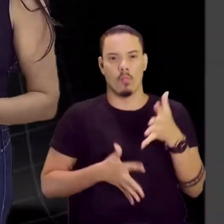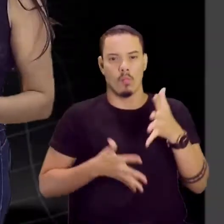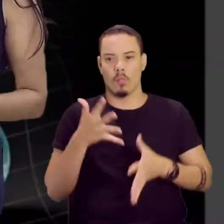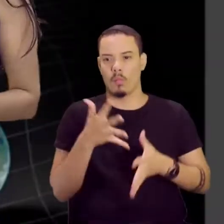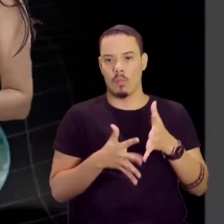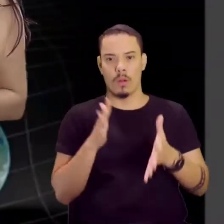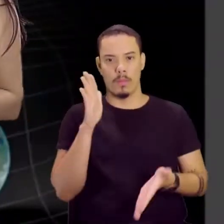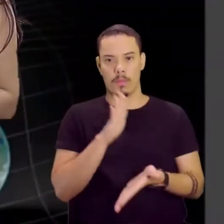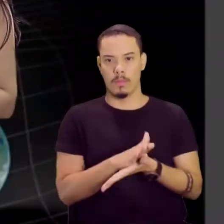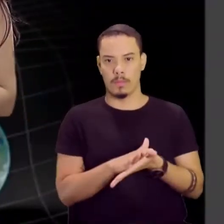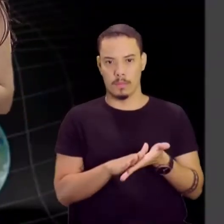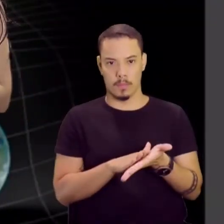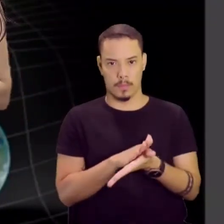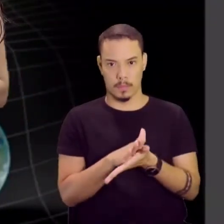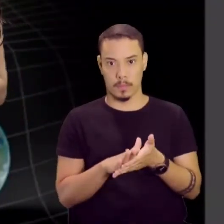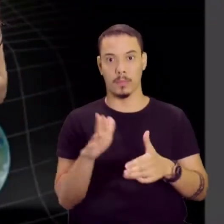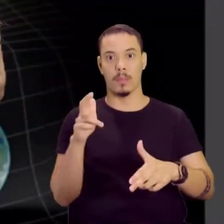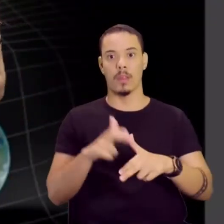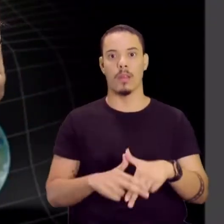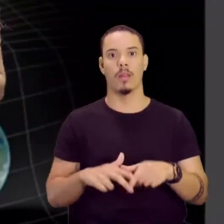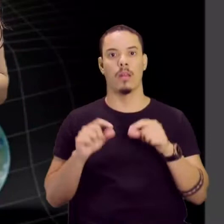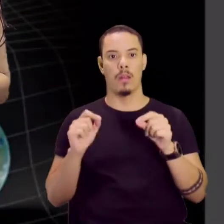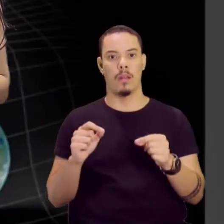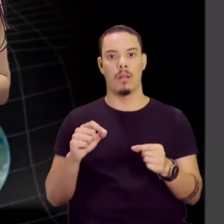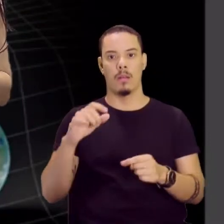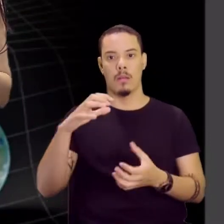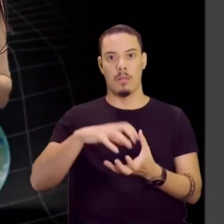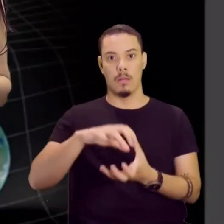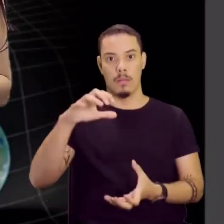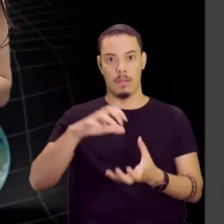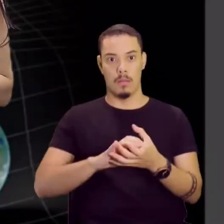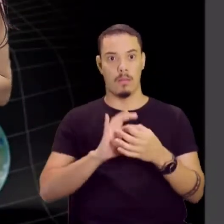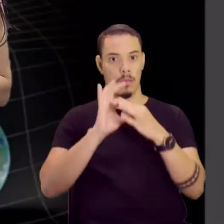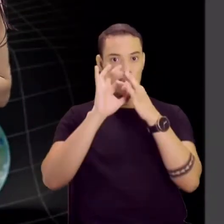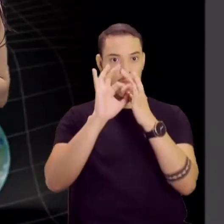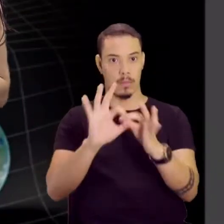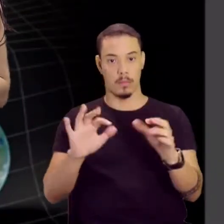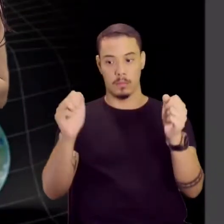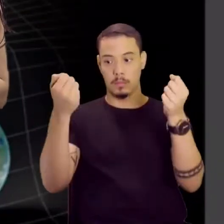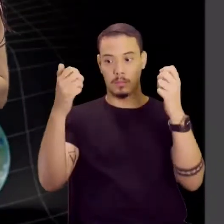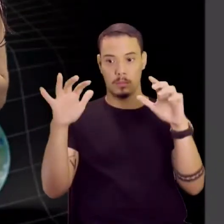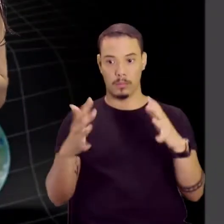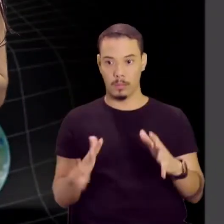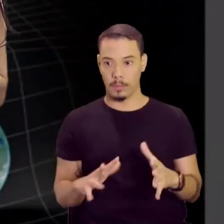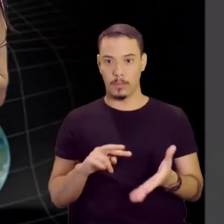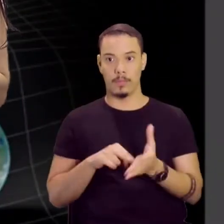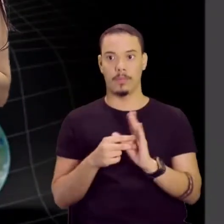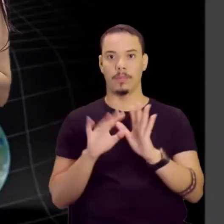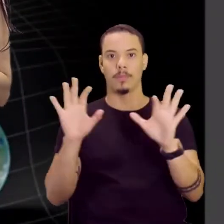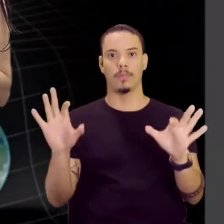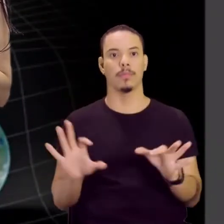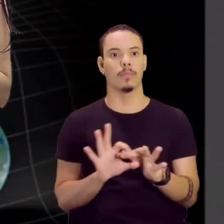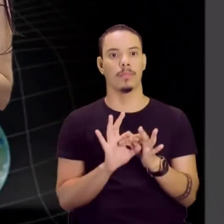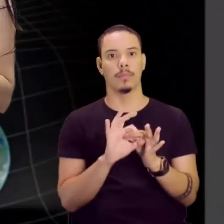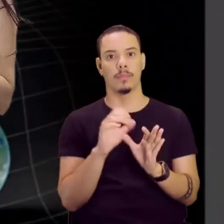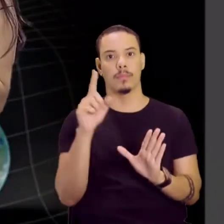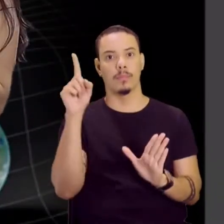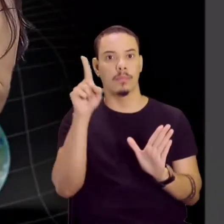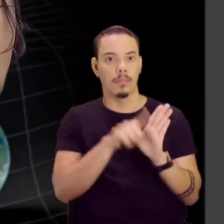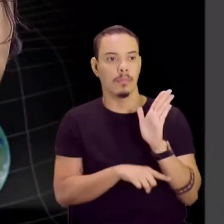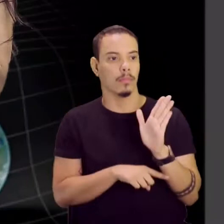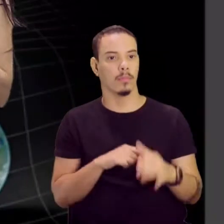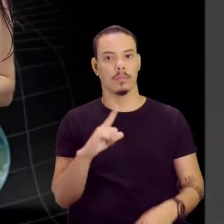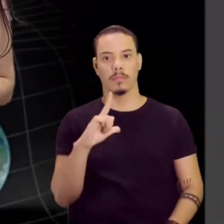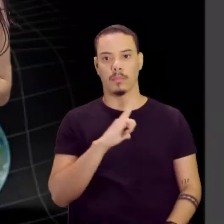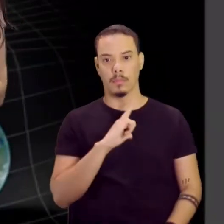né? Exatamente. Então, a queda dos corpos, a queda livre, ela está relacionada, quanto menos empecilhos você